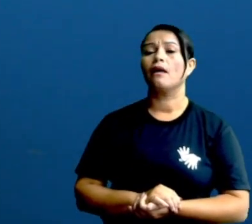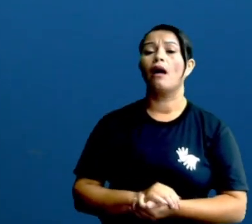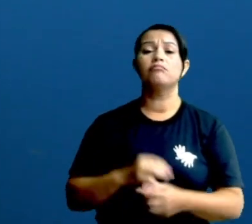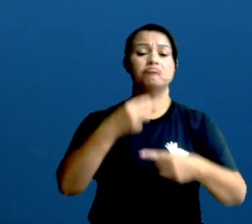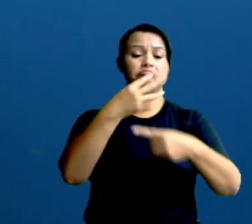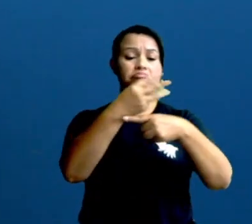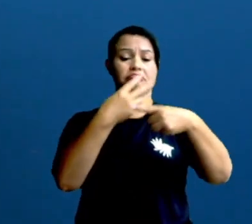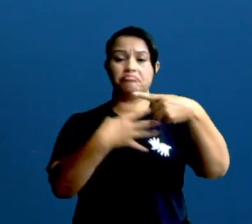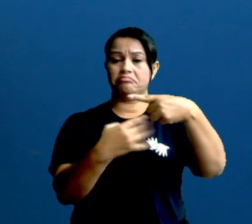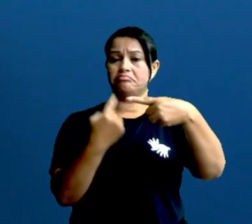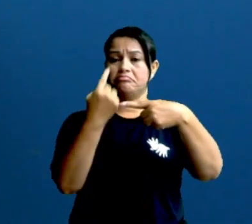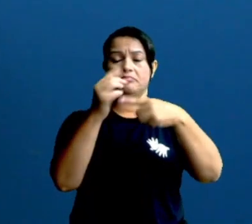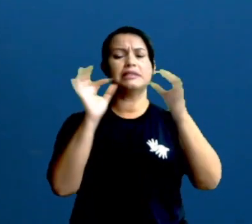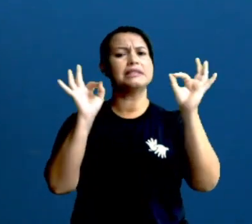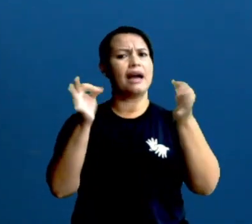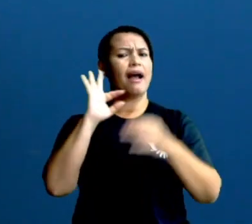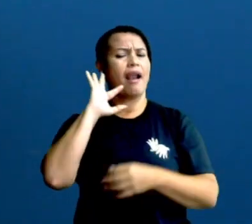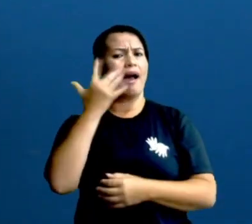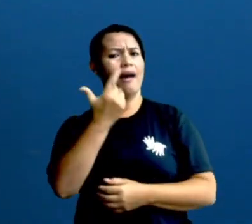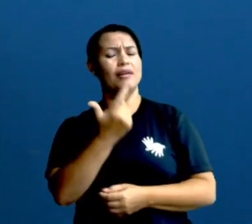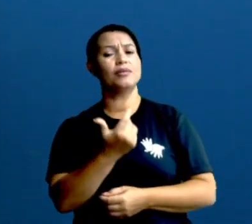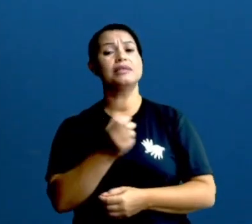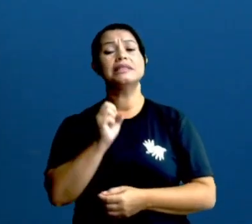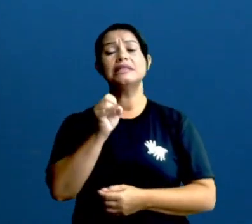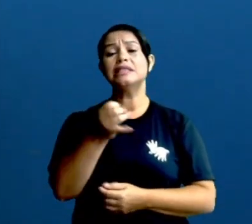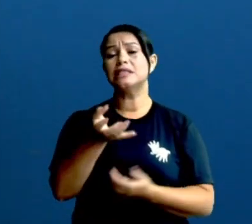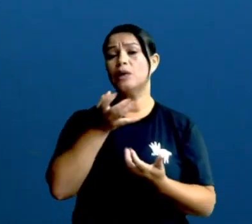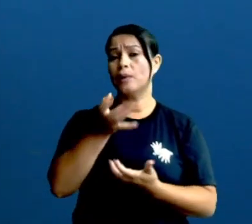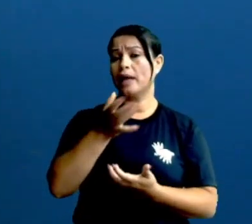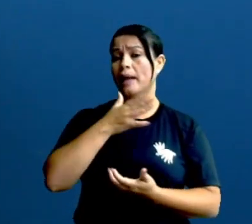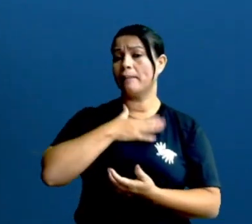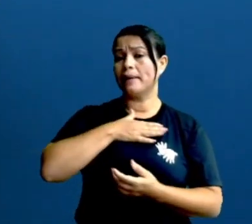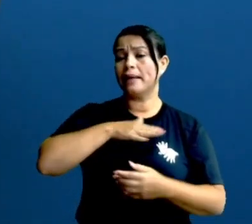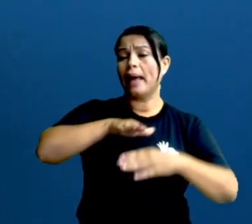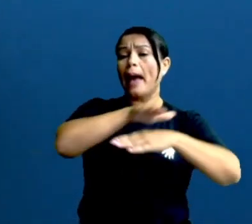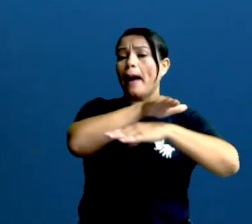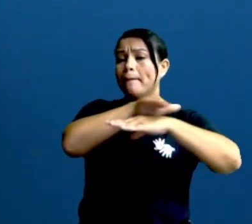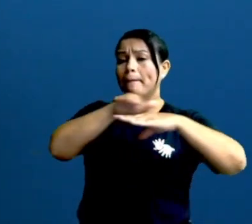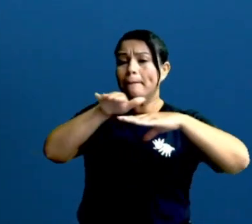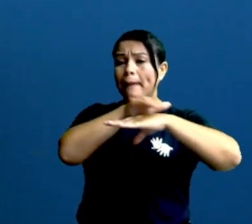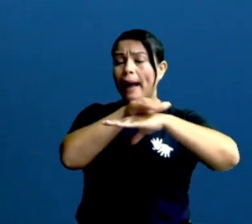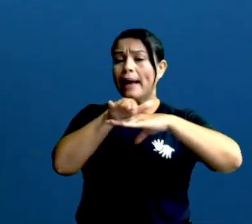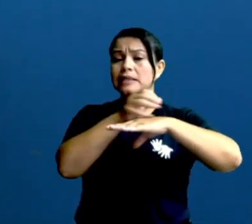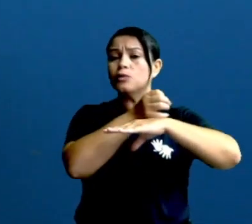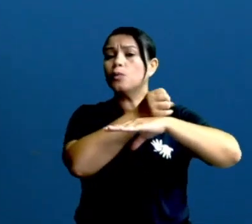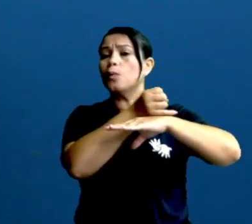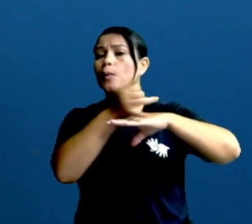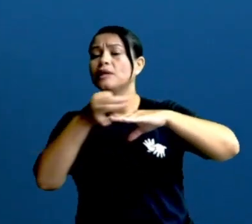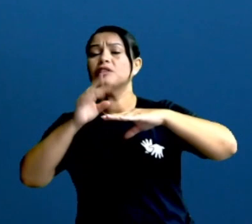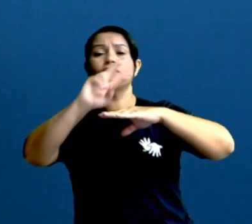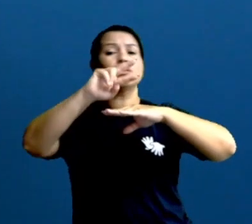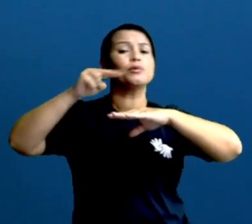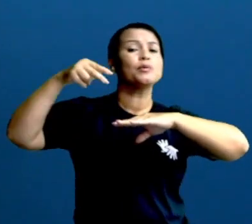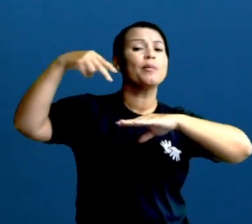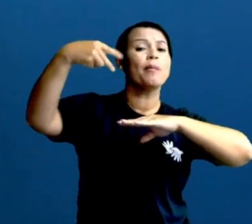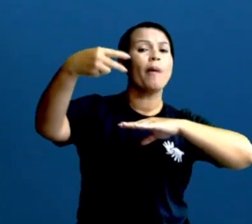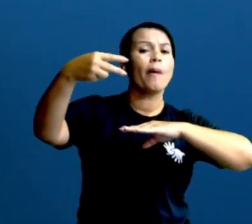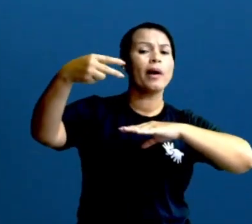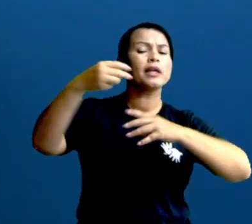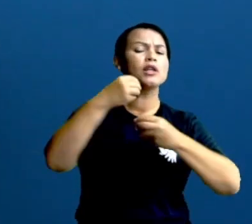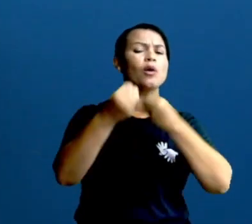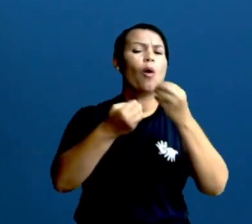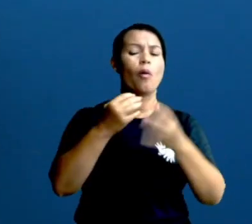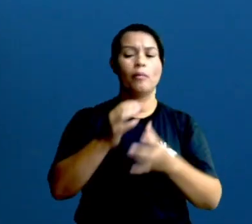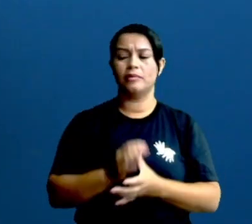Lógico, né, pessoal? Se eu quero a minha base, a quantidade de vezes do meu expoente, como é